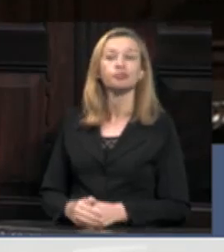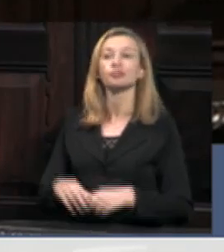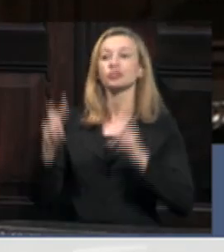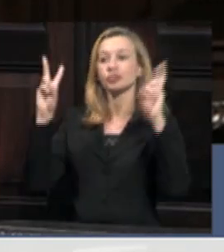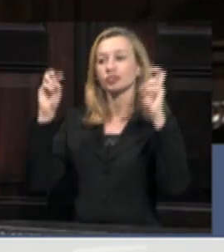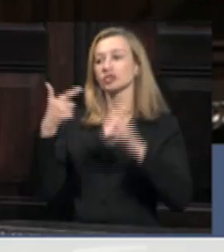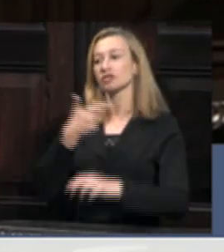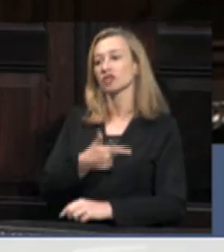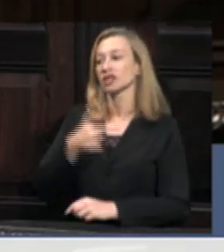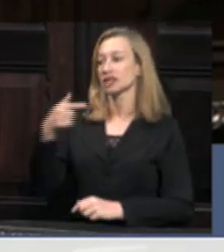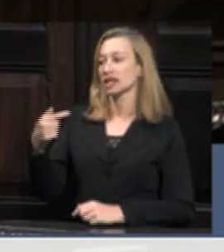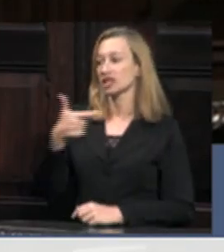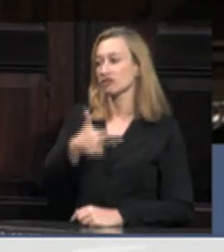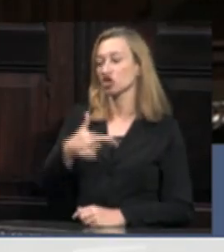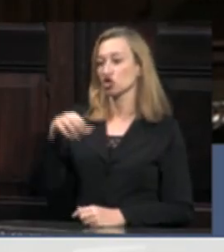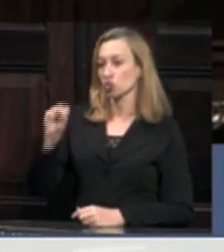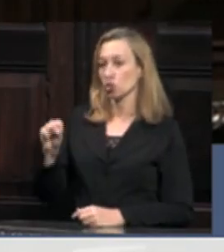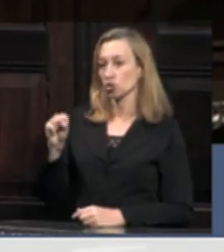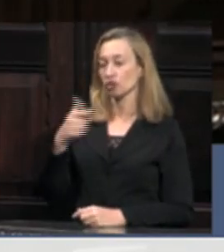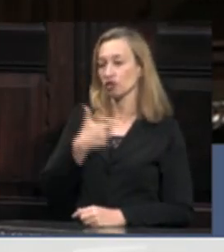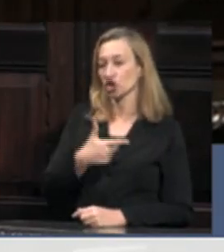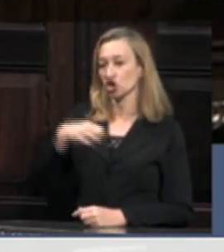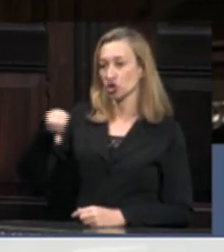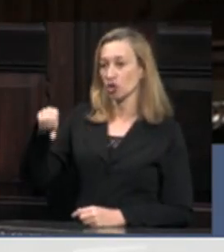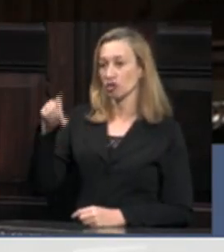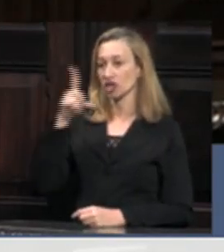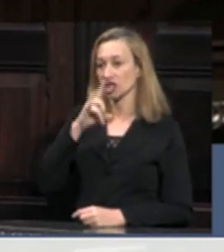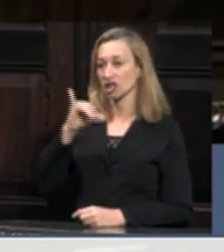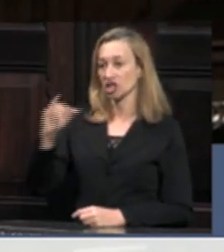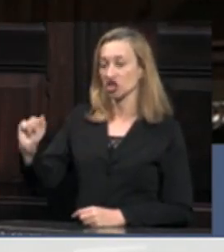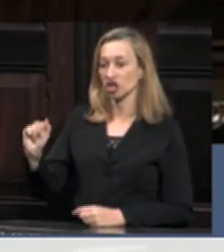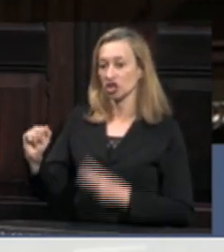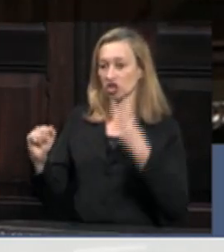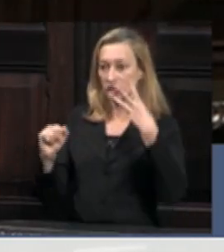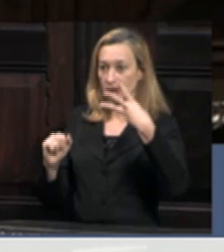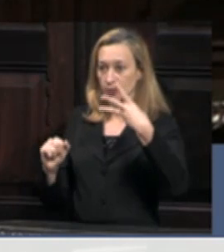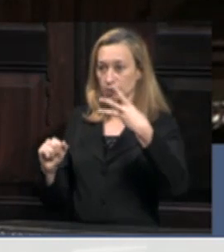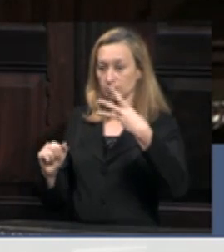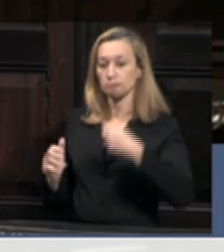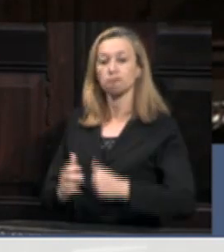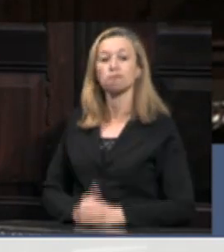27, 28 e 29.